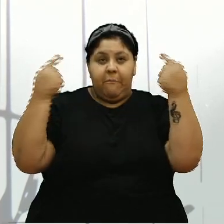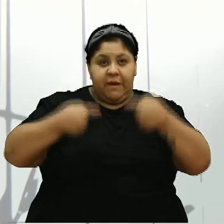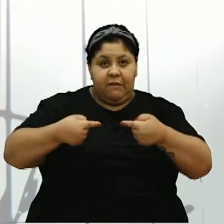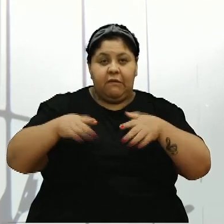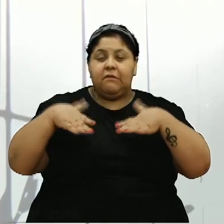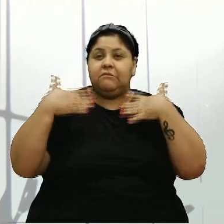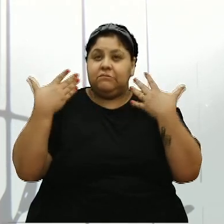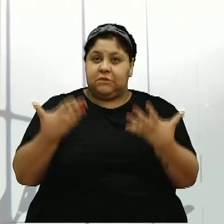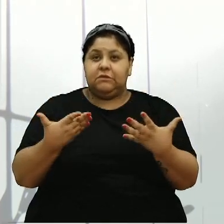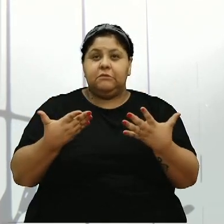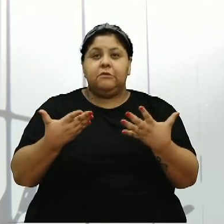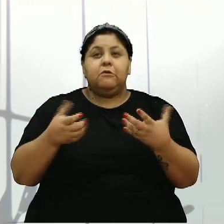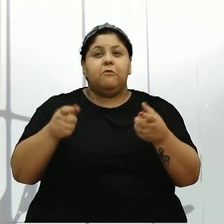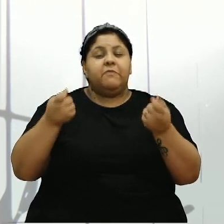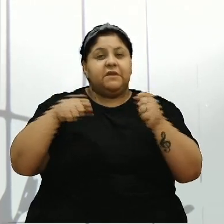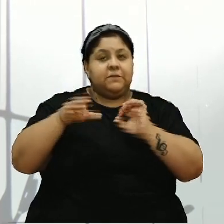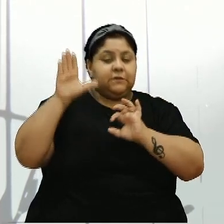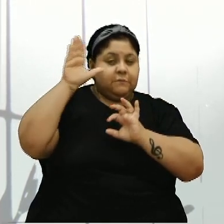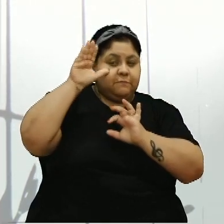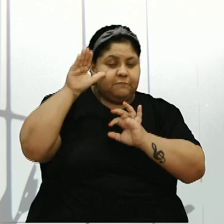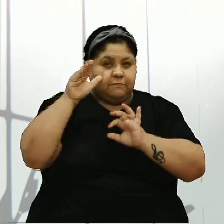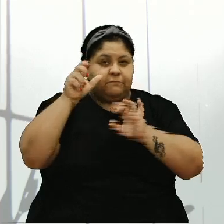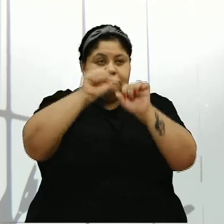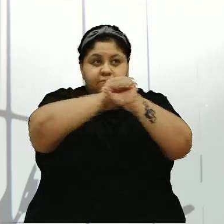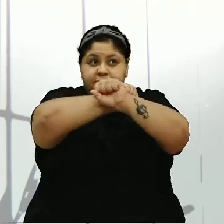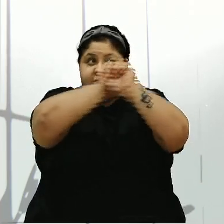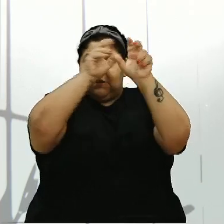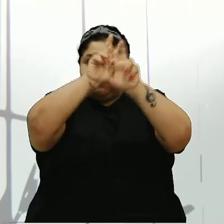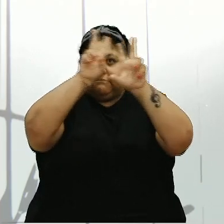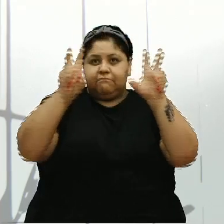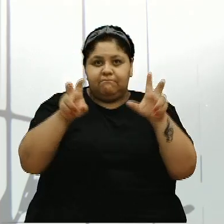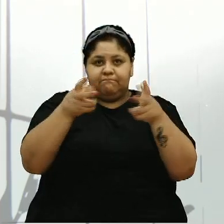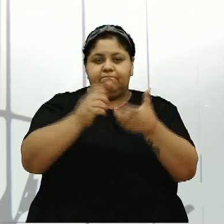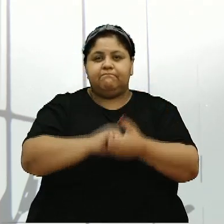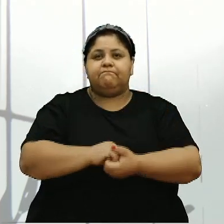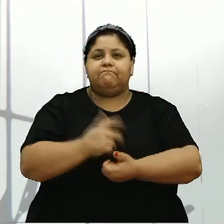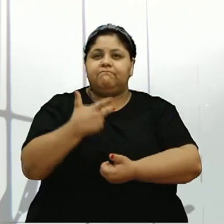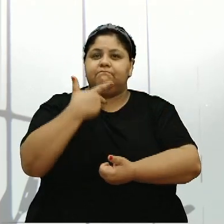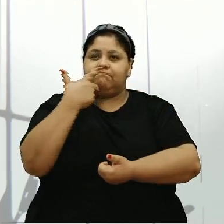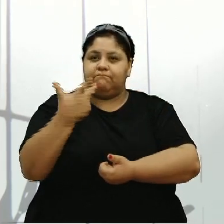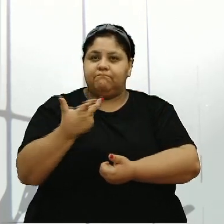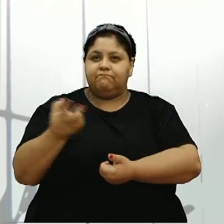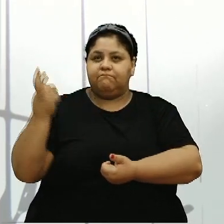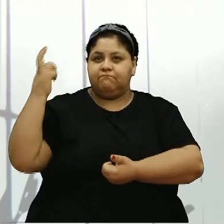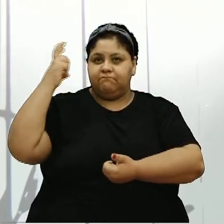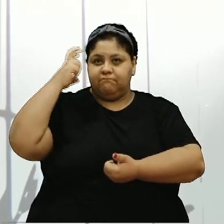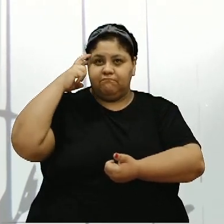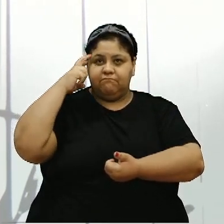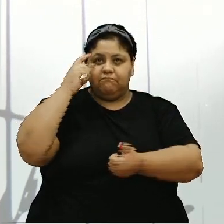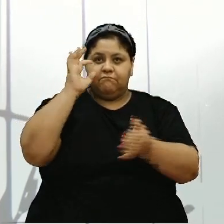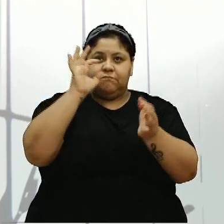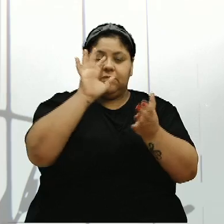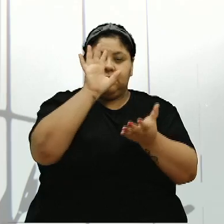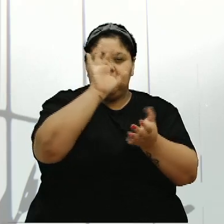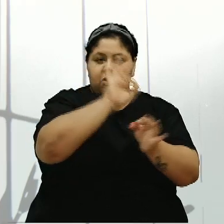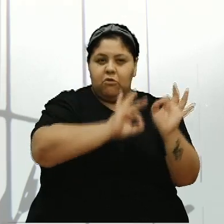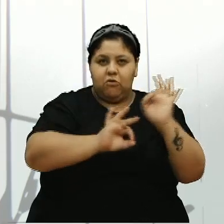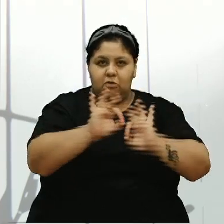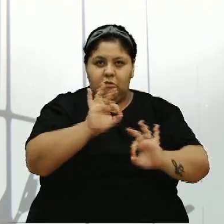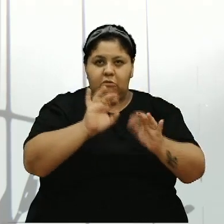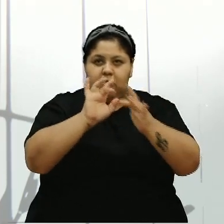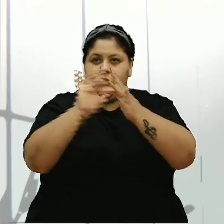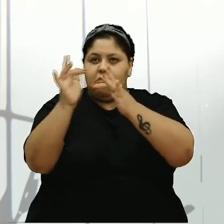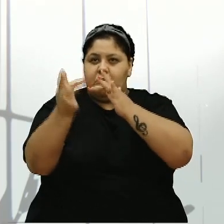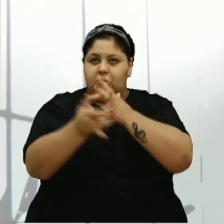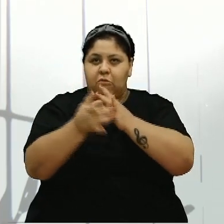um ponto a ser analisado para a gente trazer também luzes sobre esse tema, se falar futuramente da regulamentação, né, das redes sociais